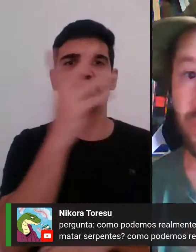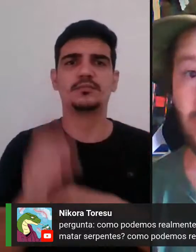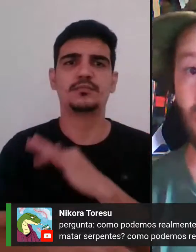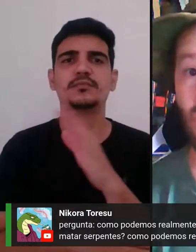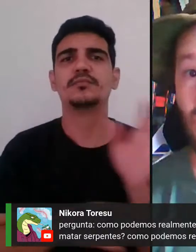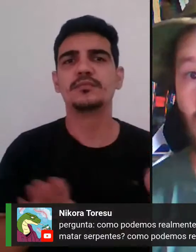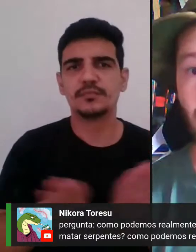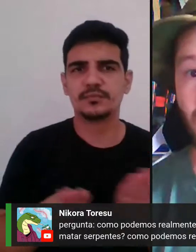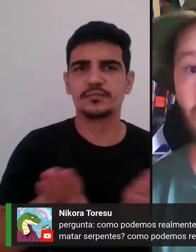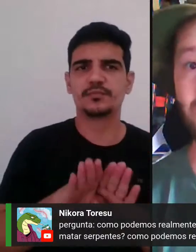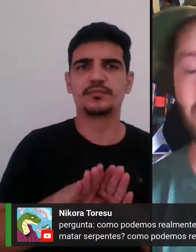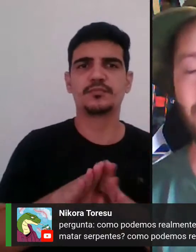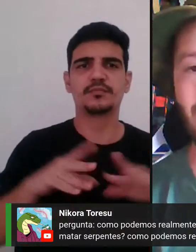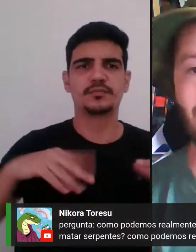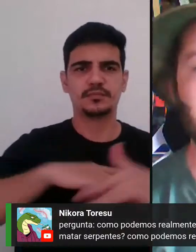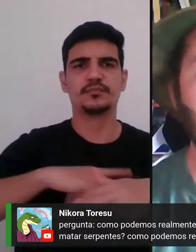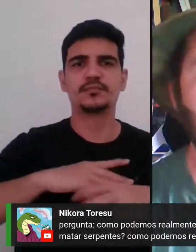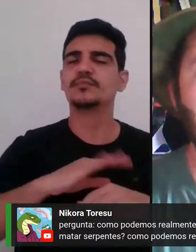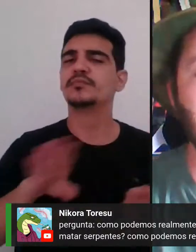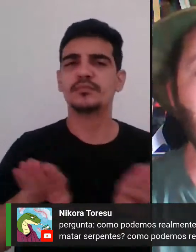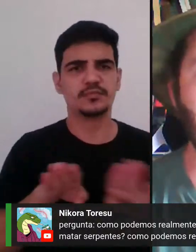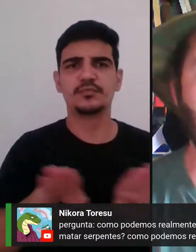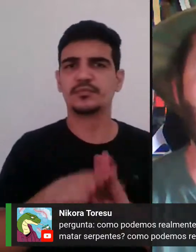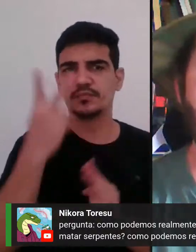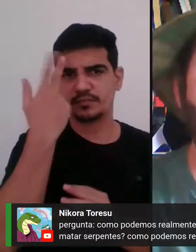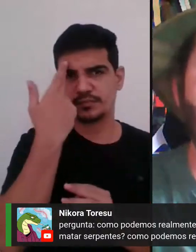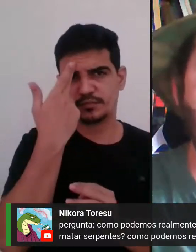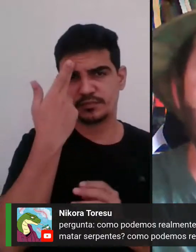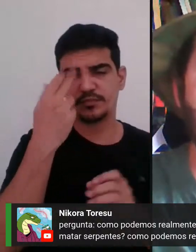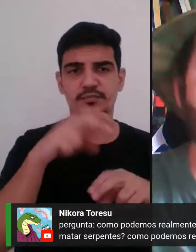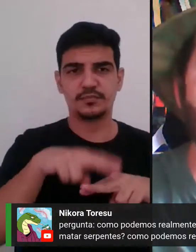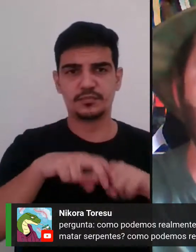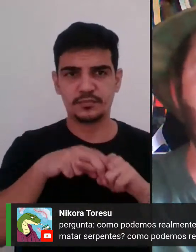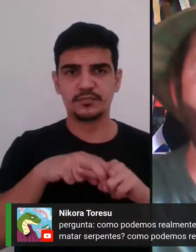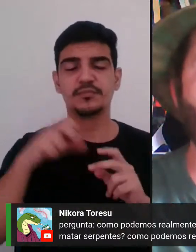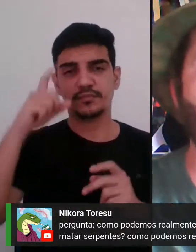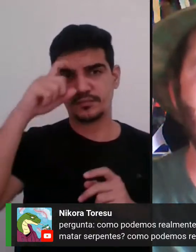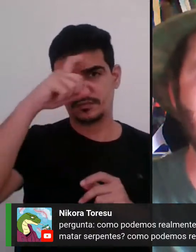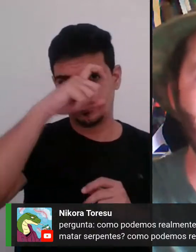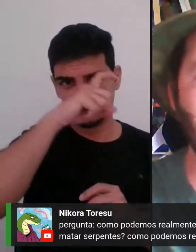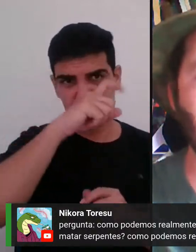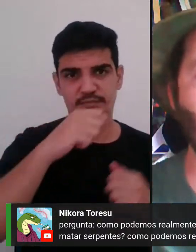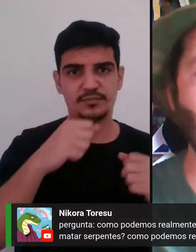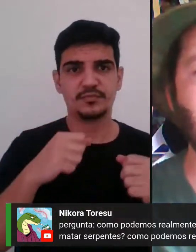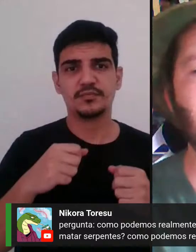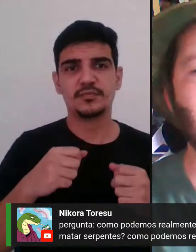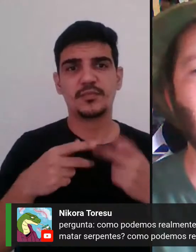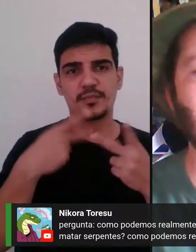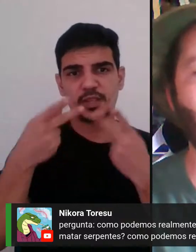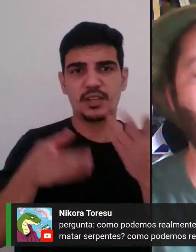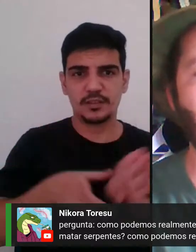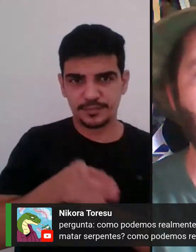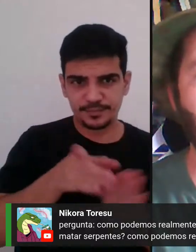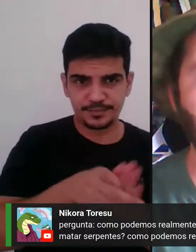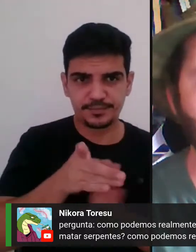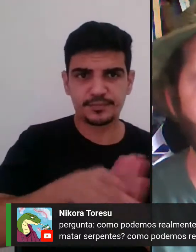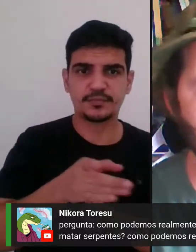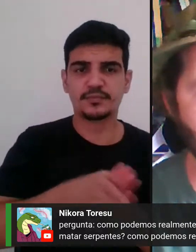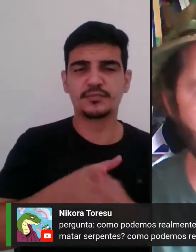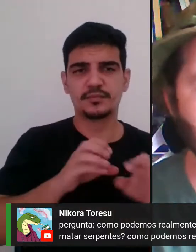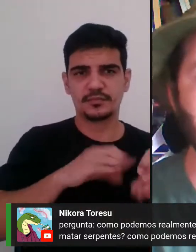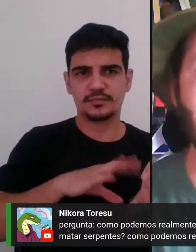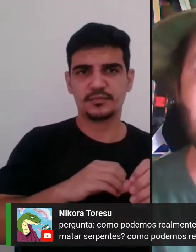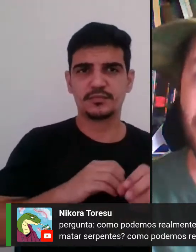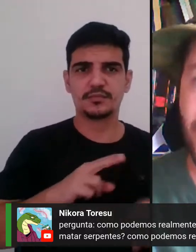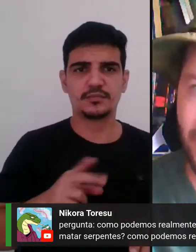tanta cobra. Tem muito roedor, tem muito alimento para ela. E aí é difícil, tá? De convencer uma pessoa a não matar